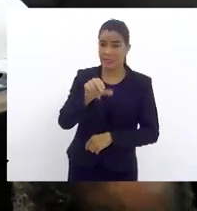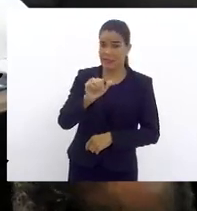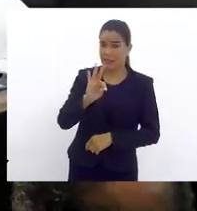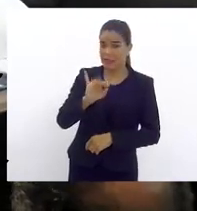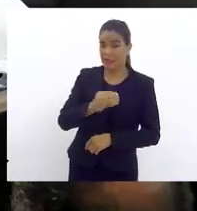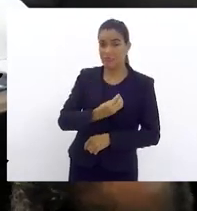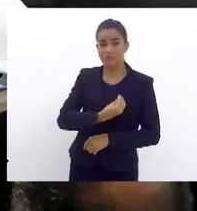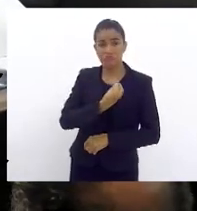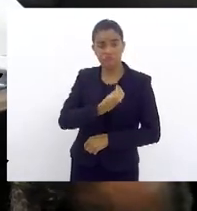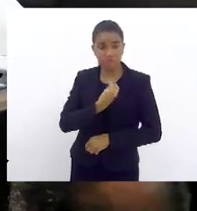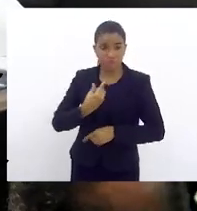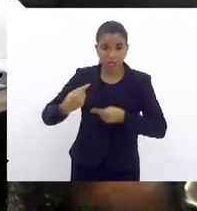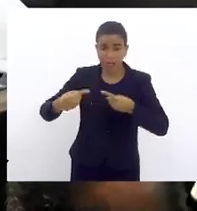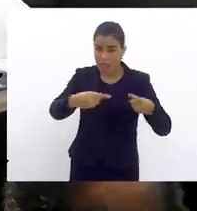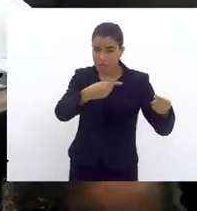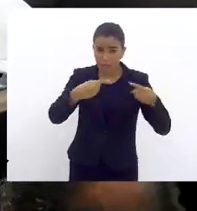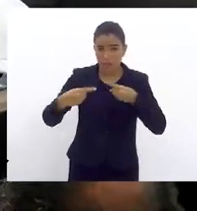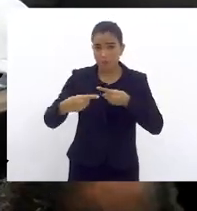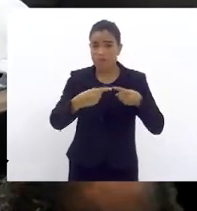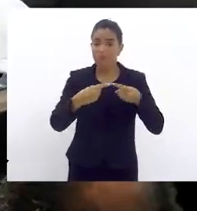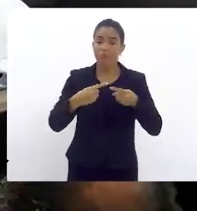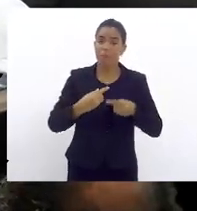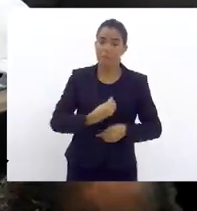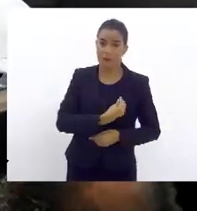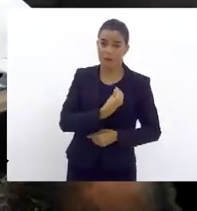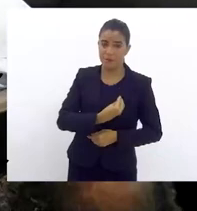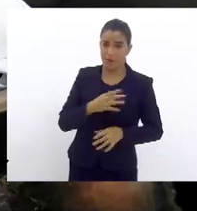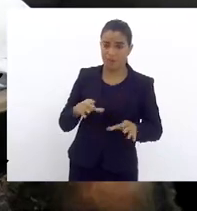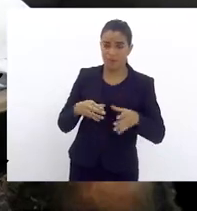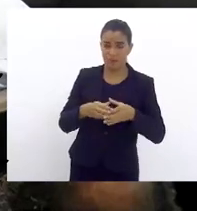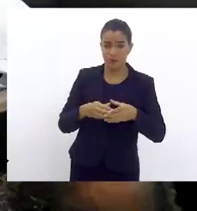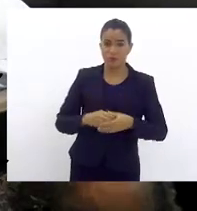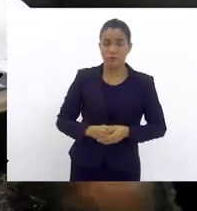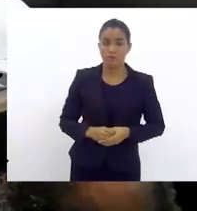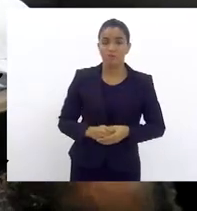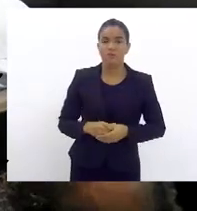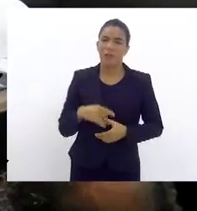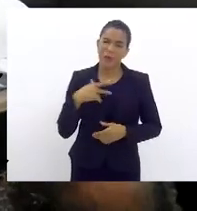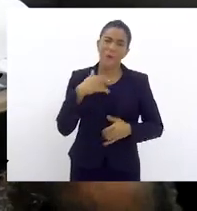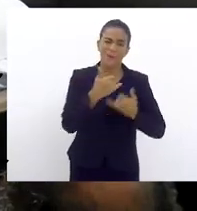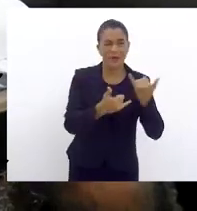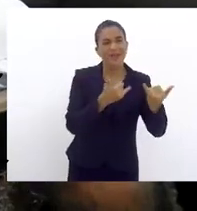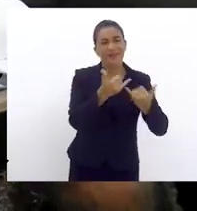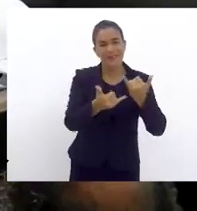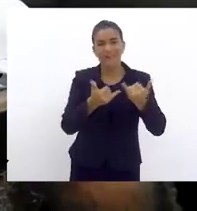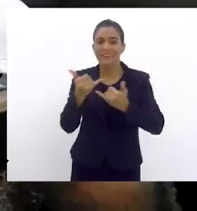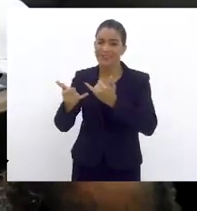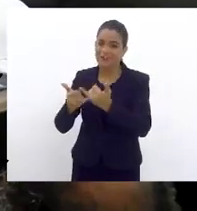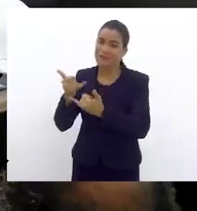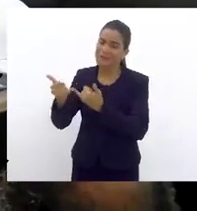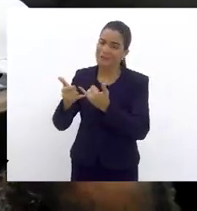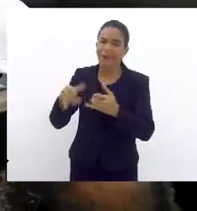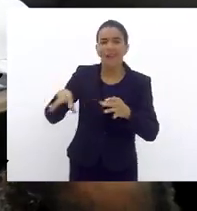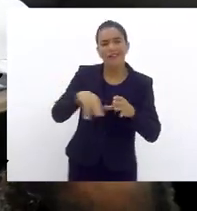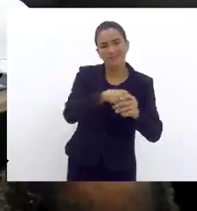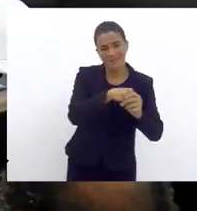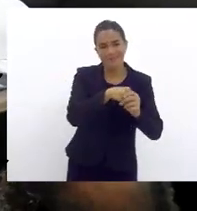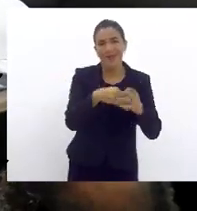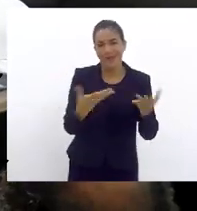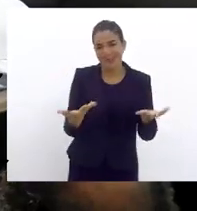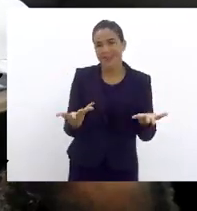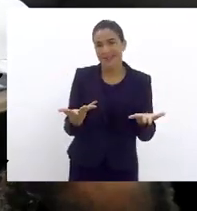tá aqui para debater com a gente e participar com a gente além das minhas brincadeiras aqui que eu acho que é faz parte aí